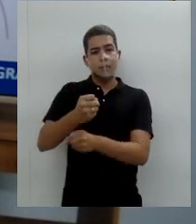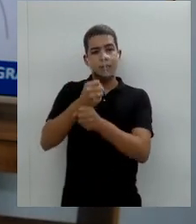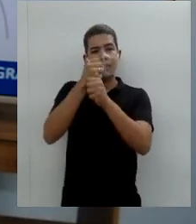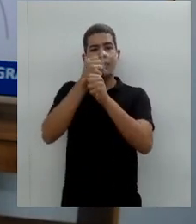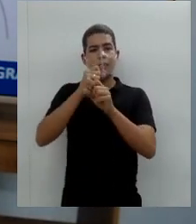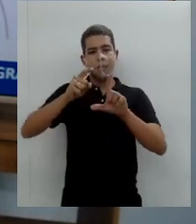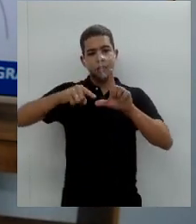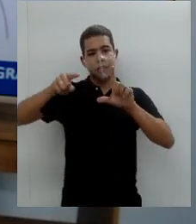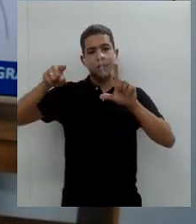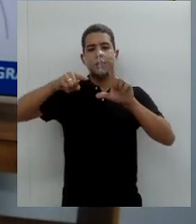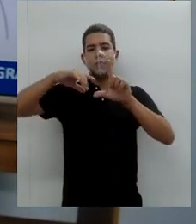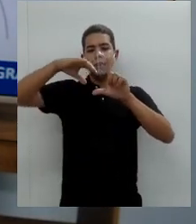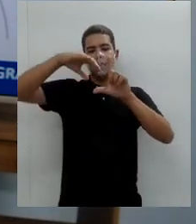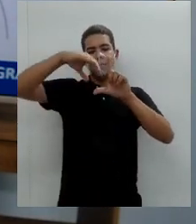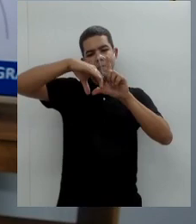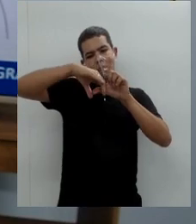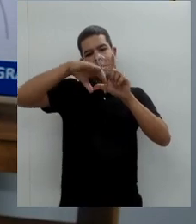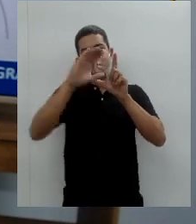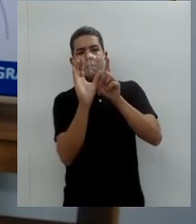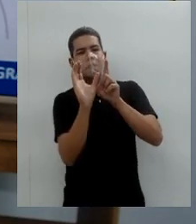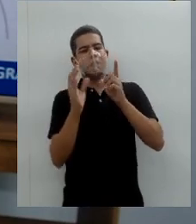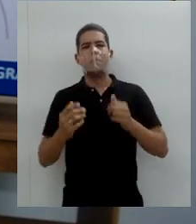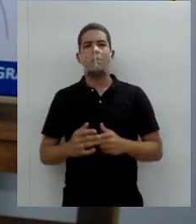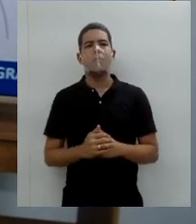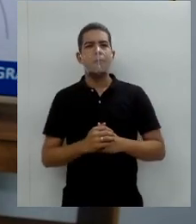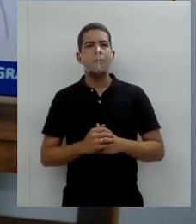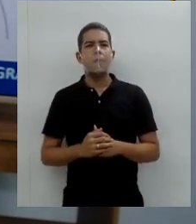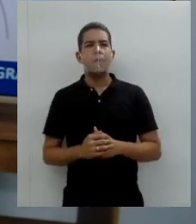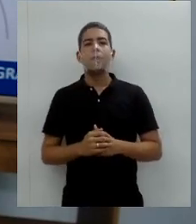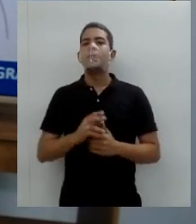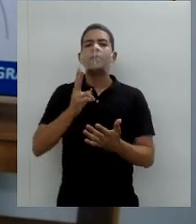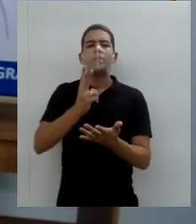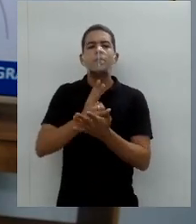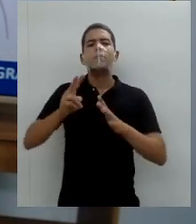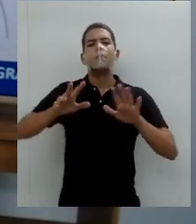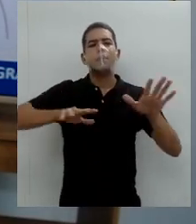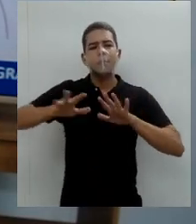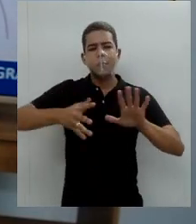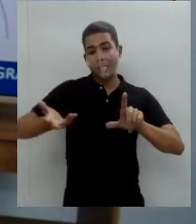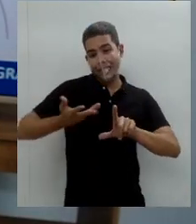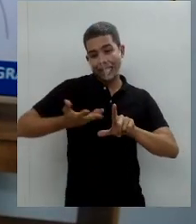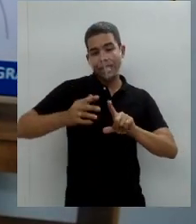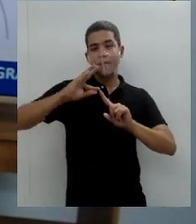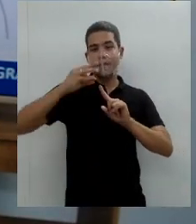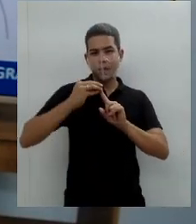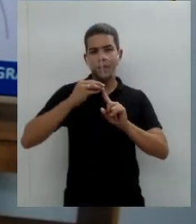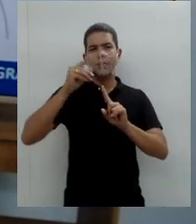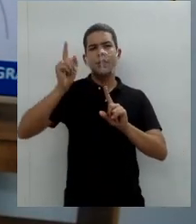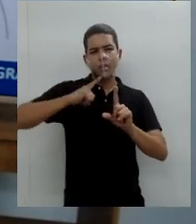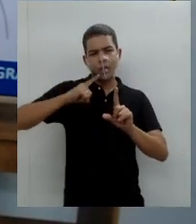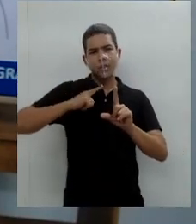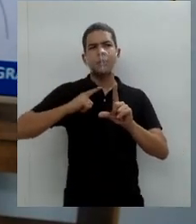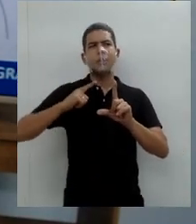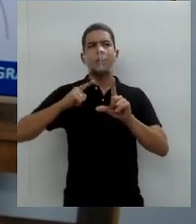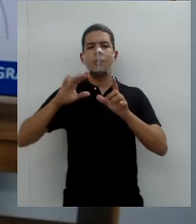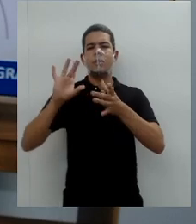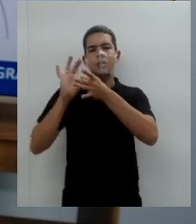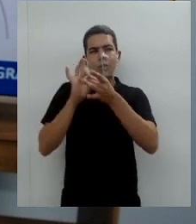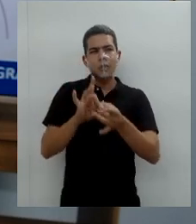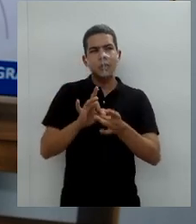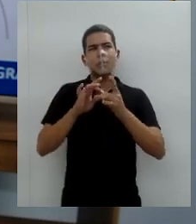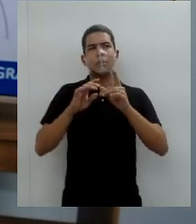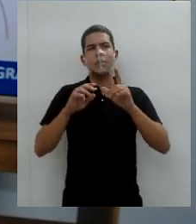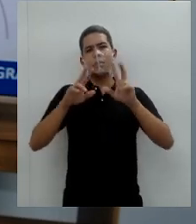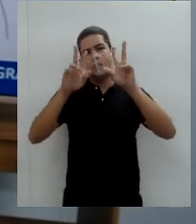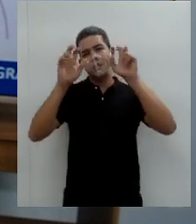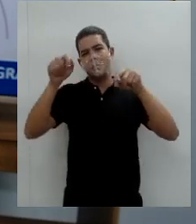um gráfico de parábola, ou seja, todo movimento que existe aceleração na física tem conexão com